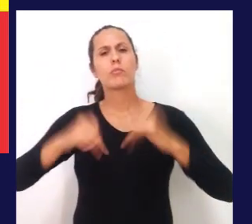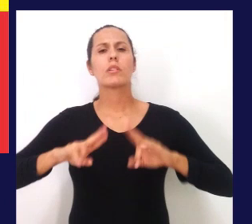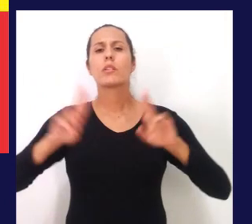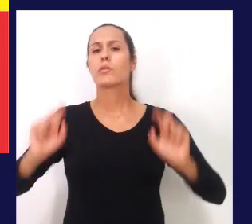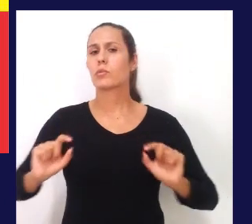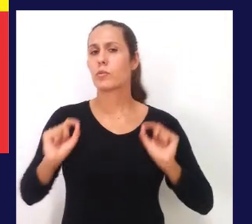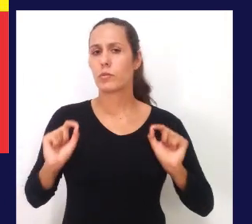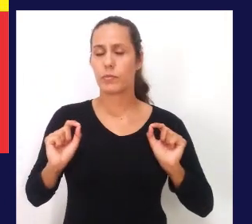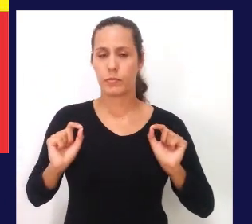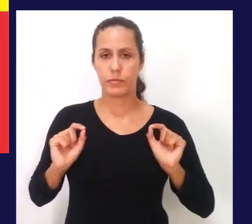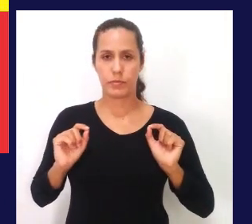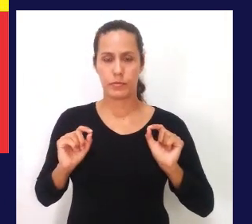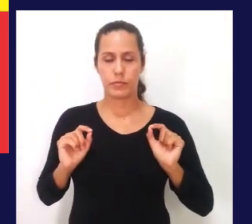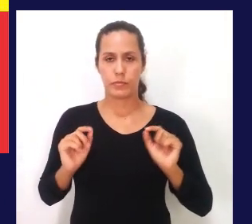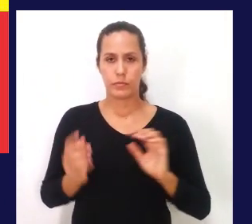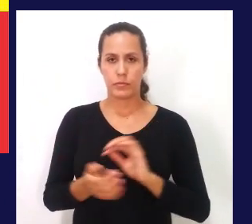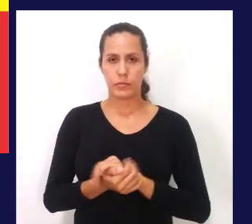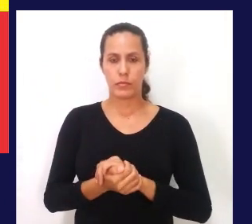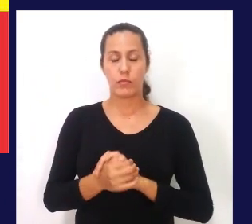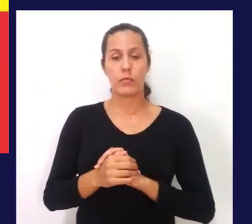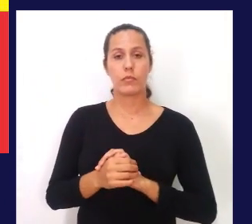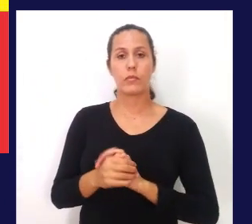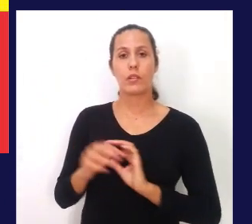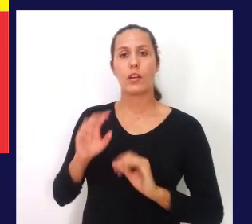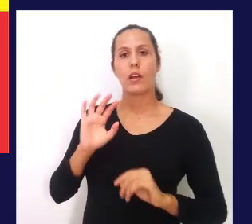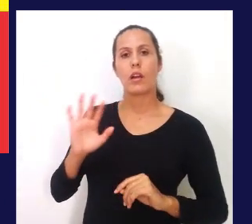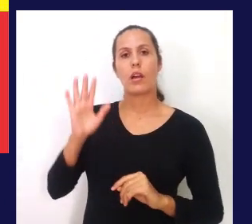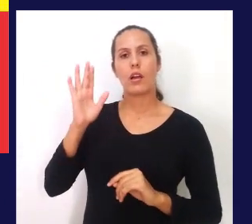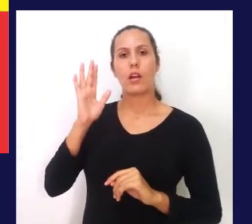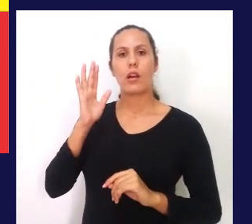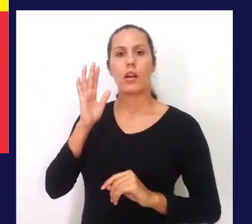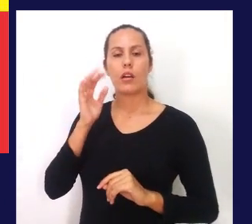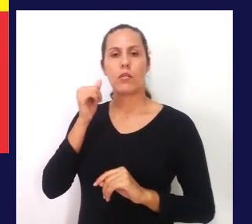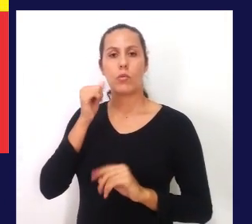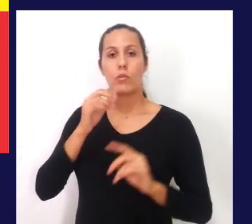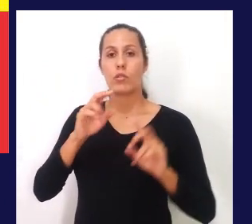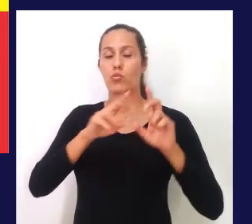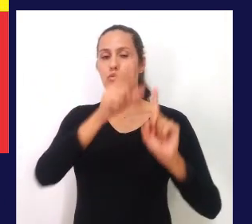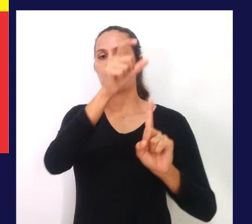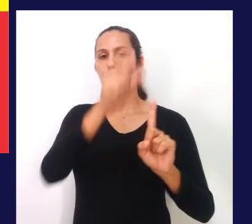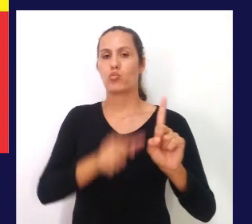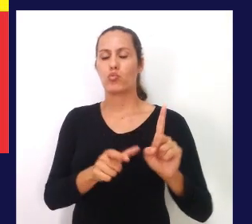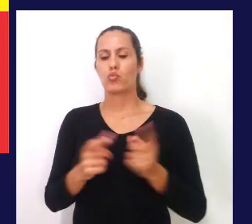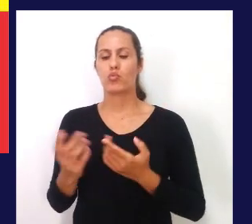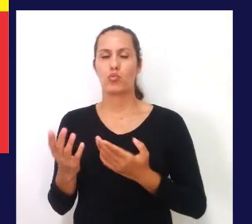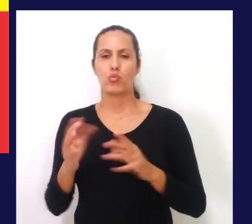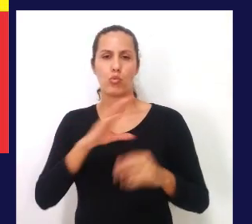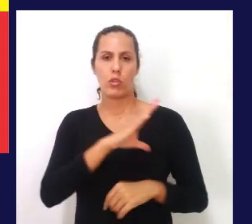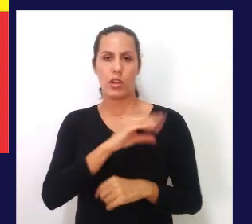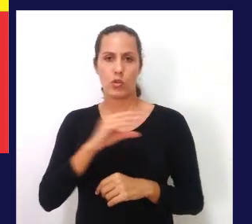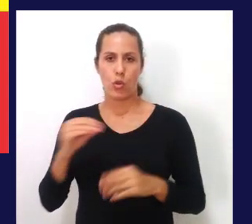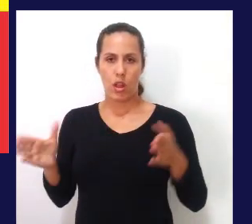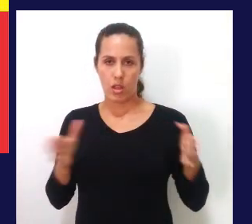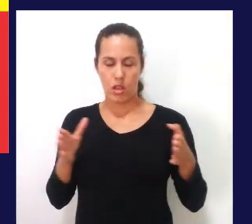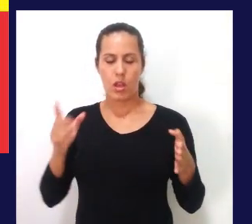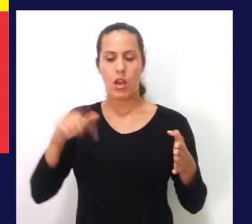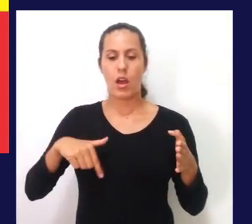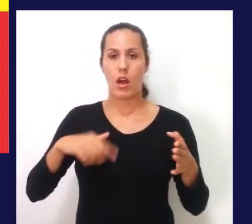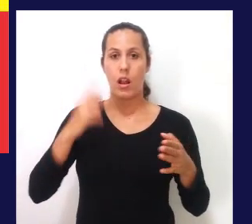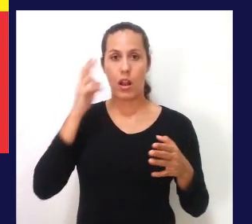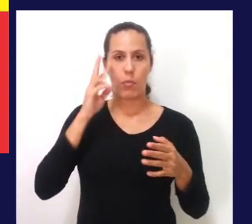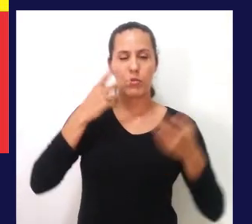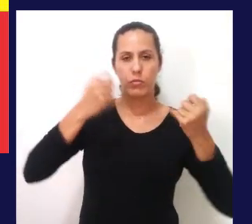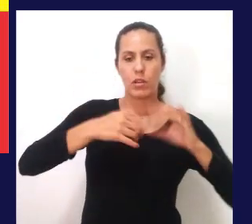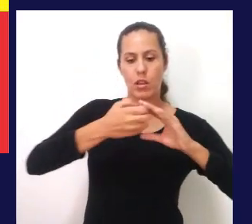gente vem falando justamente o seguinte: quando se trata de um adolescente, as mudanças, elas são emocionais